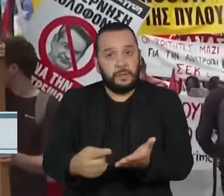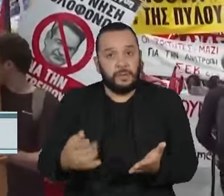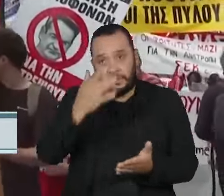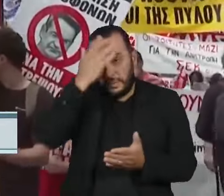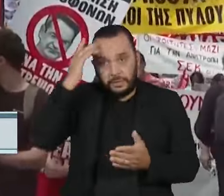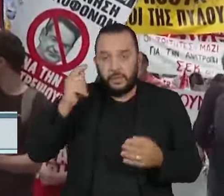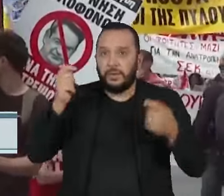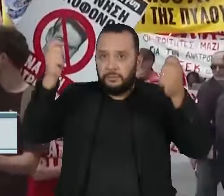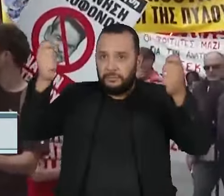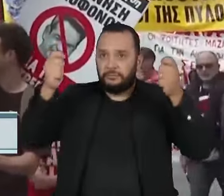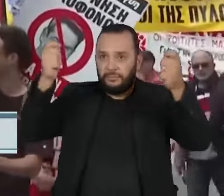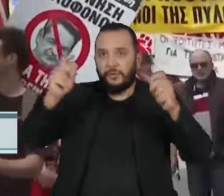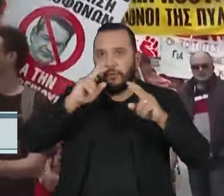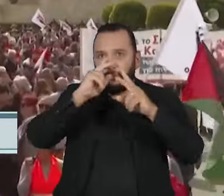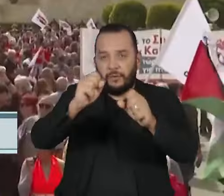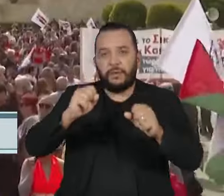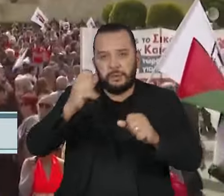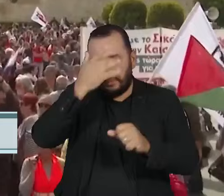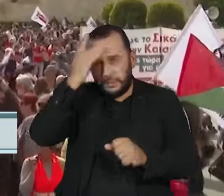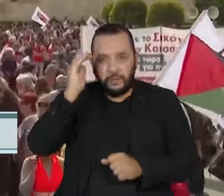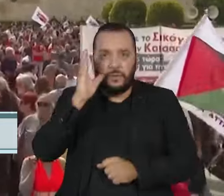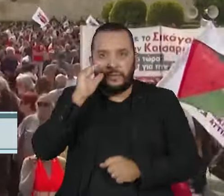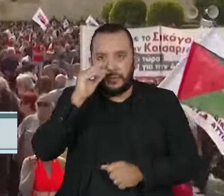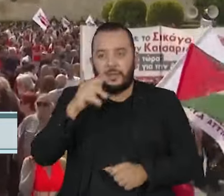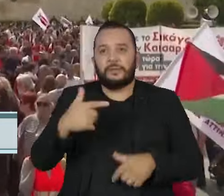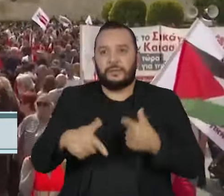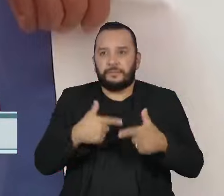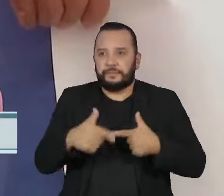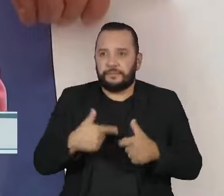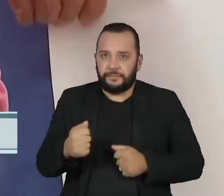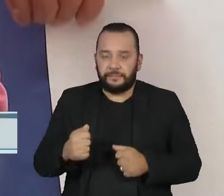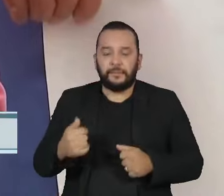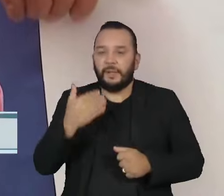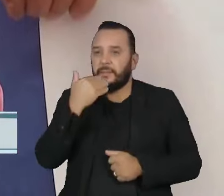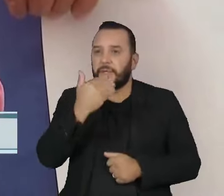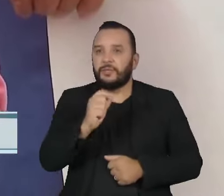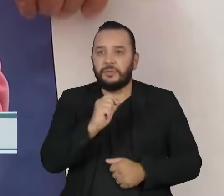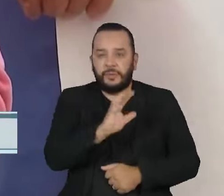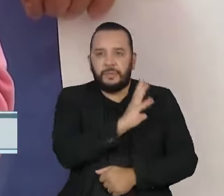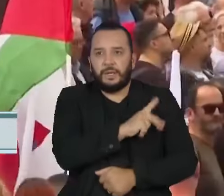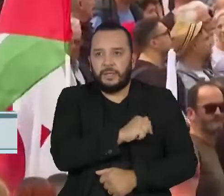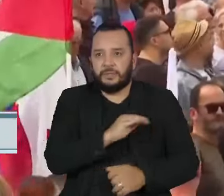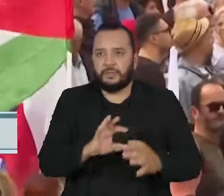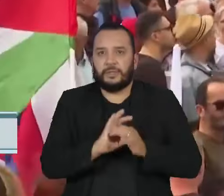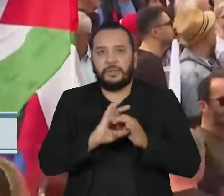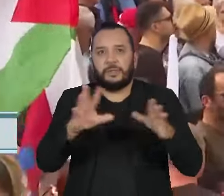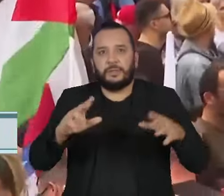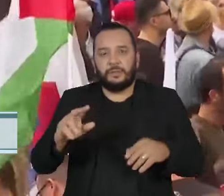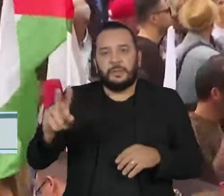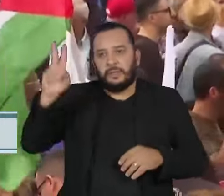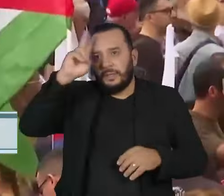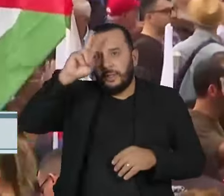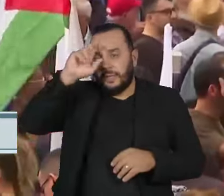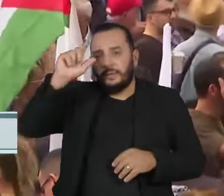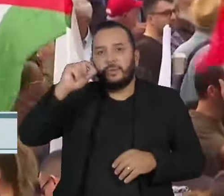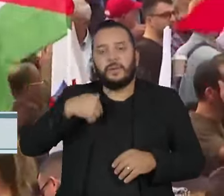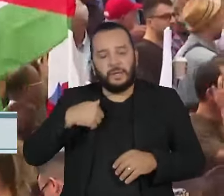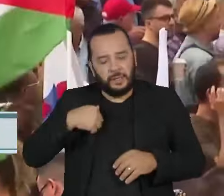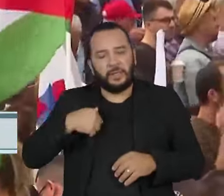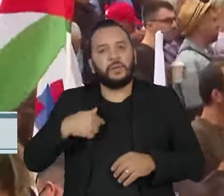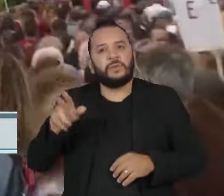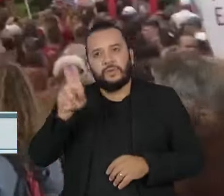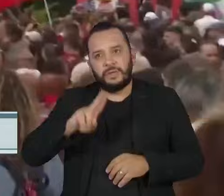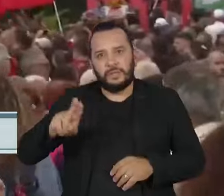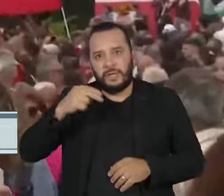manifestantes, dão mais força ao trabalhador. Eles pediram ainda uma Palestina livre e lembraram os universitários que estão sendo reprimidos